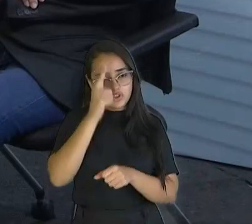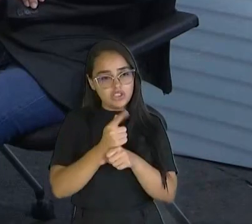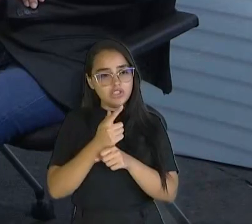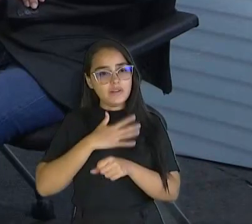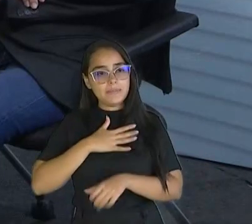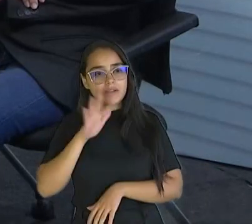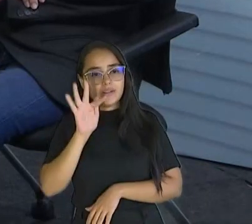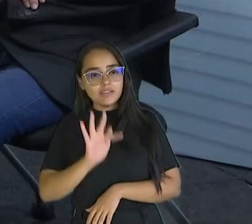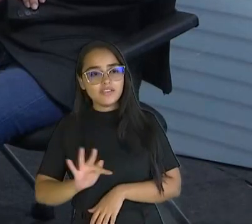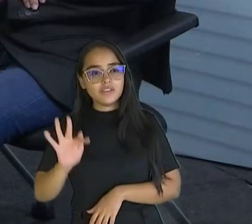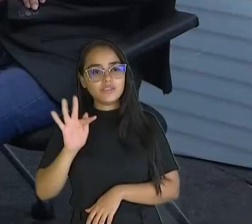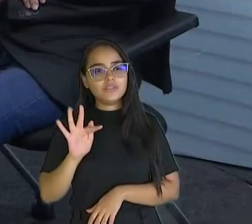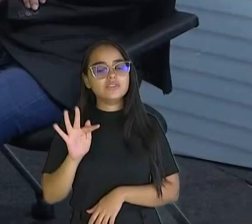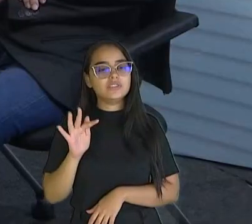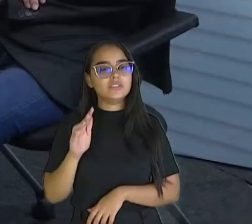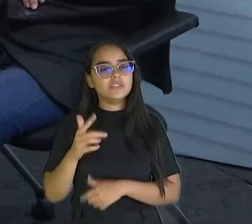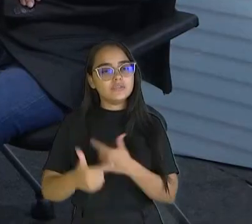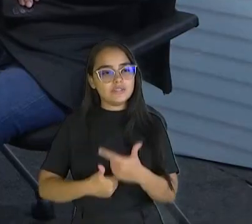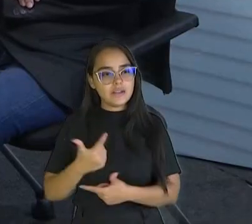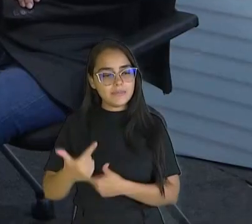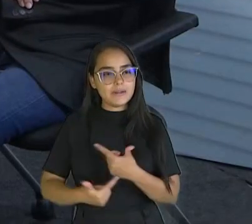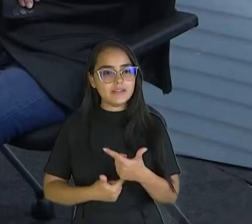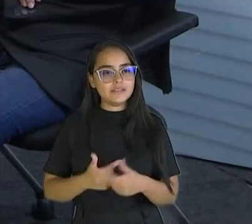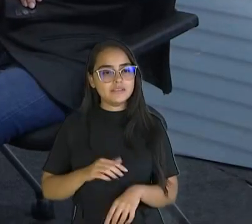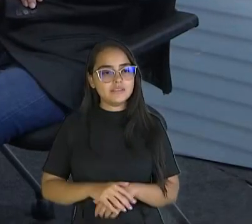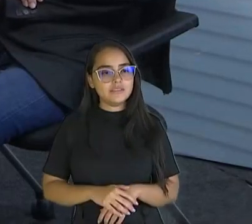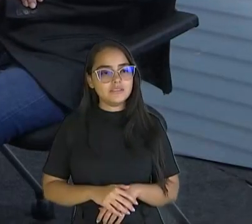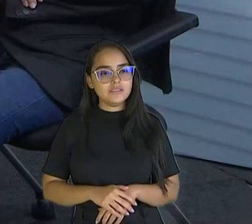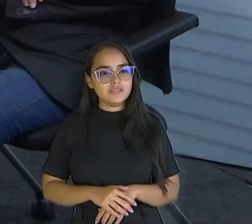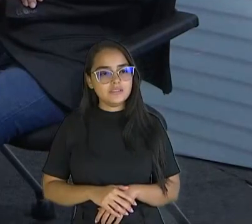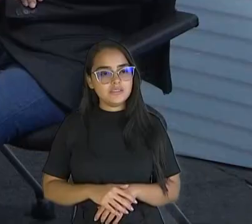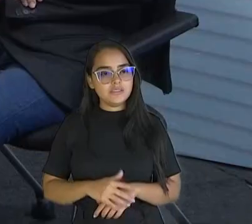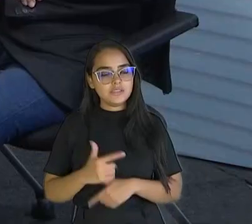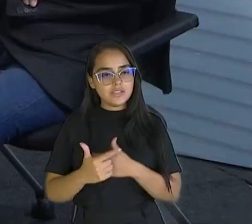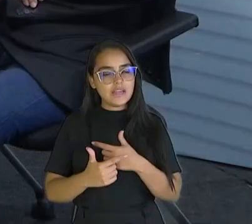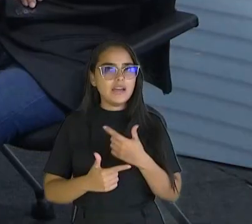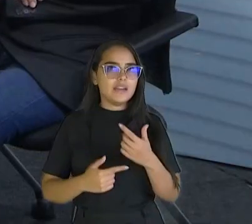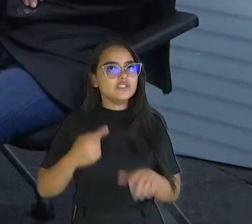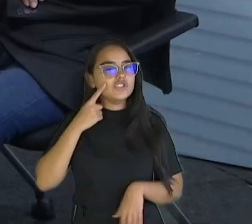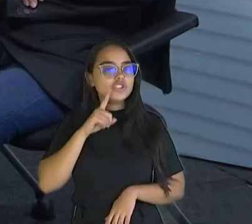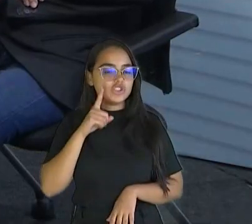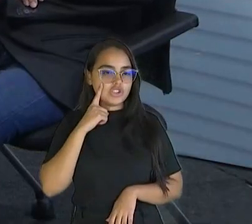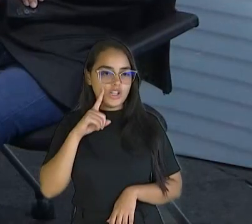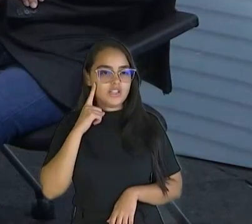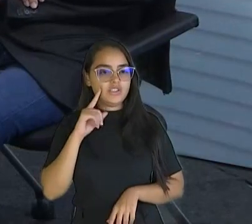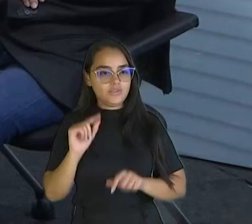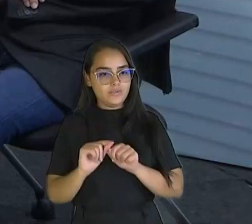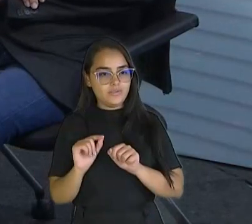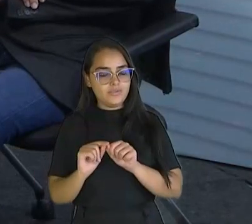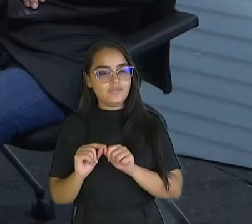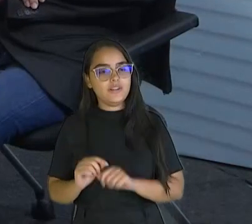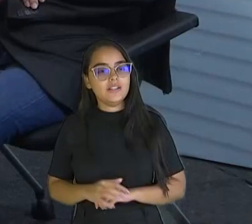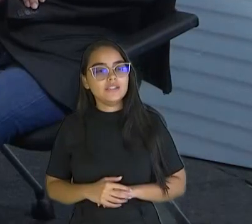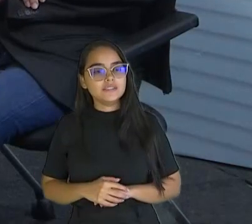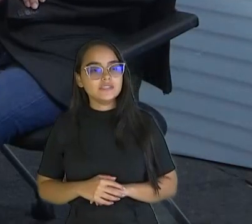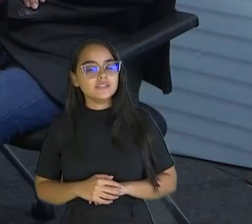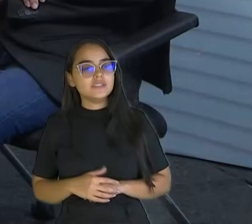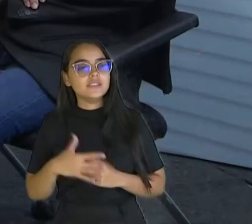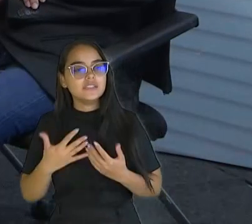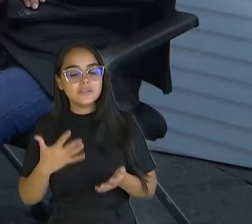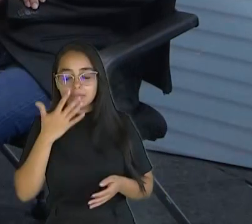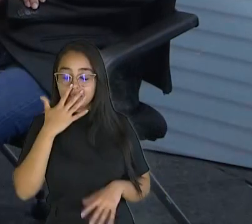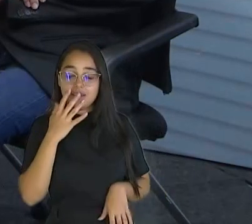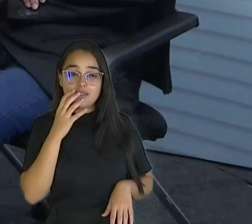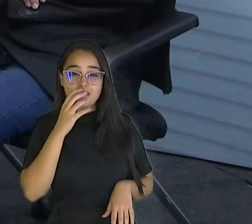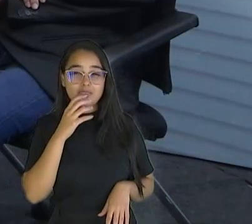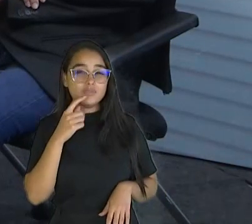faculdade, eu ainda trabalho fora. Você trabalha? Eu faço estágio. Estágio. Legal. E aí fica muito corrida essa